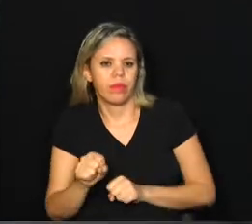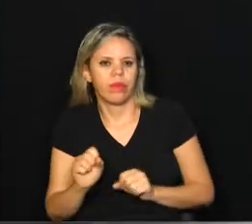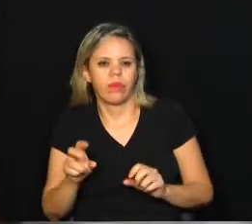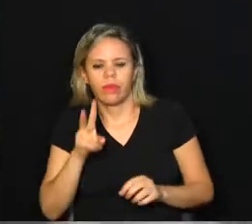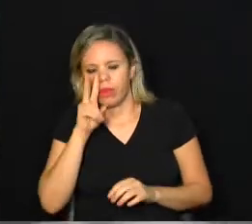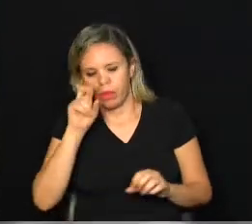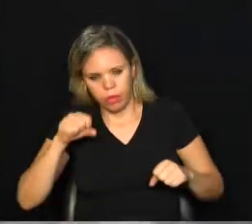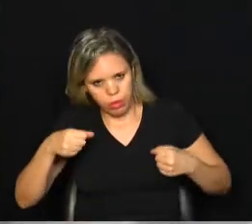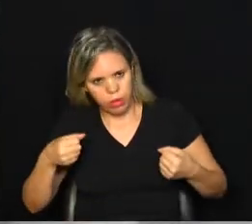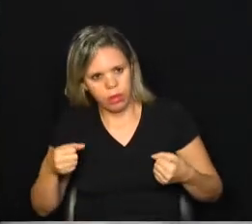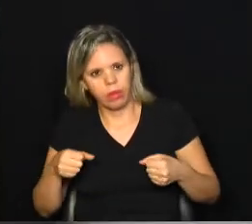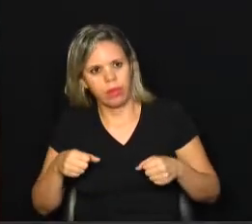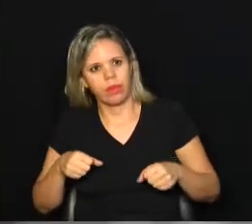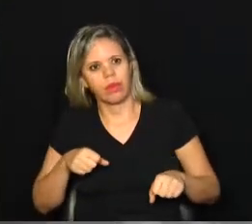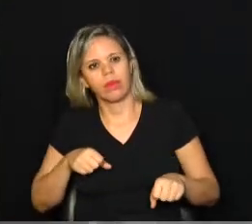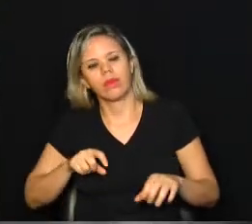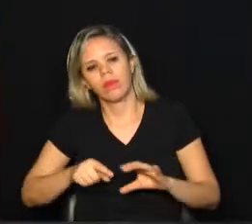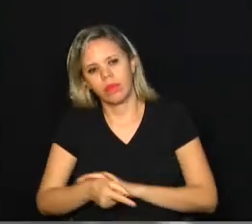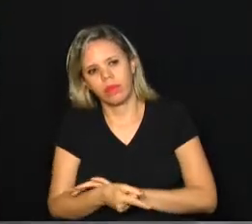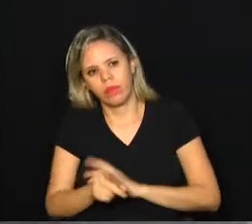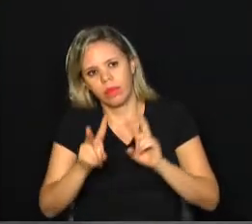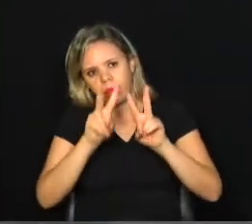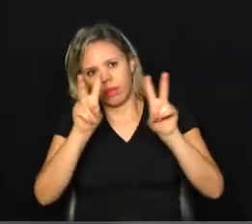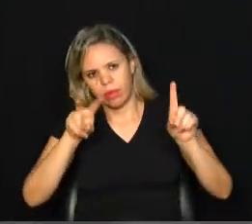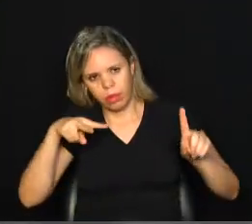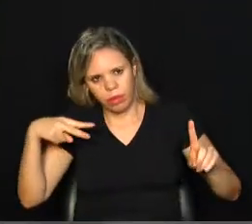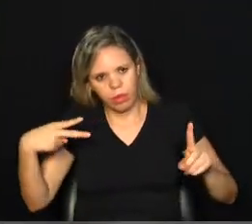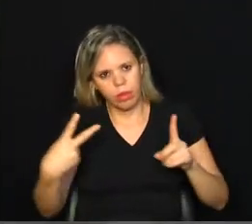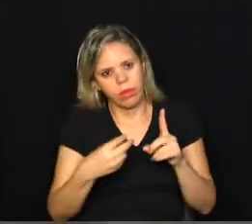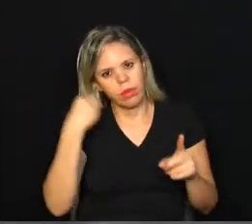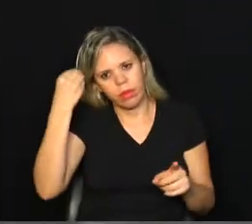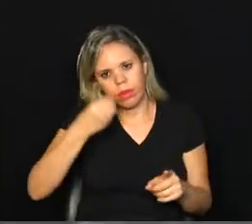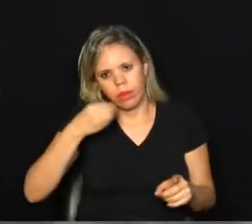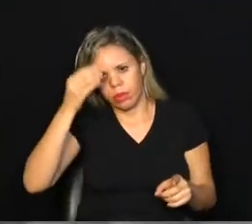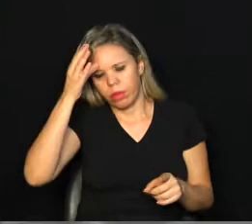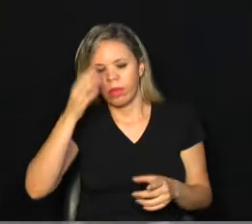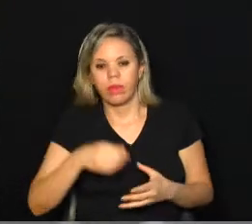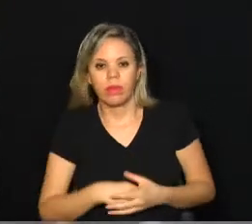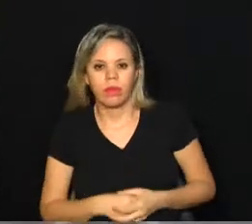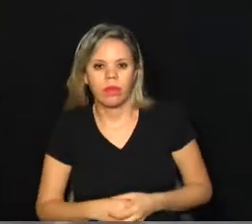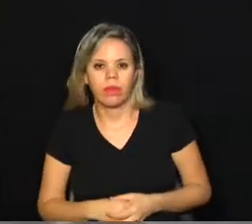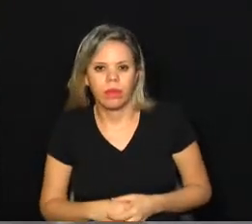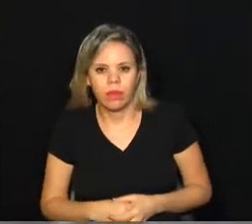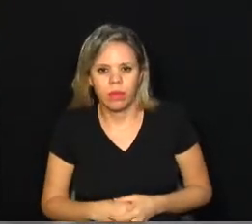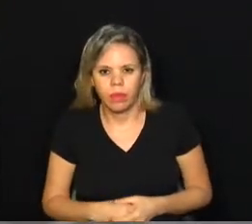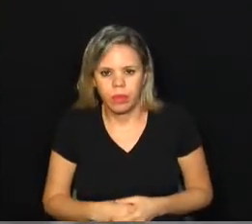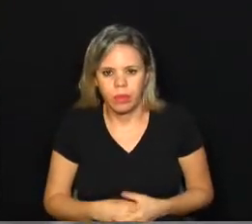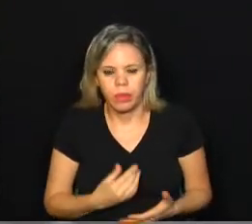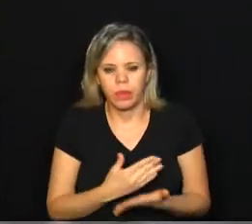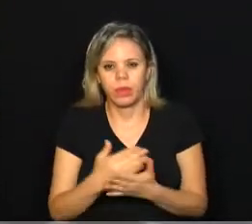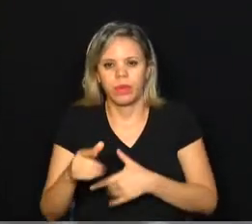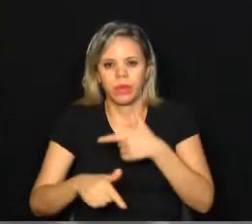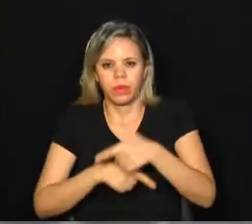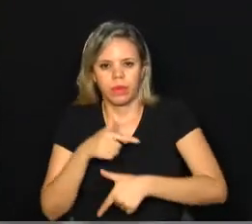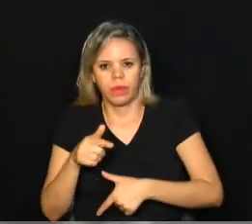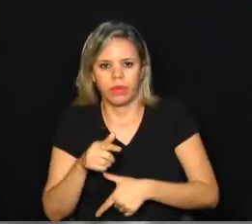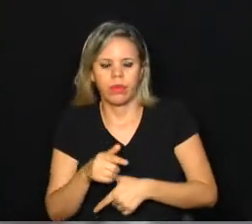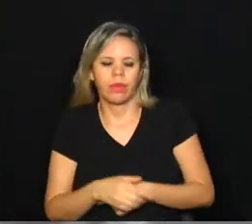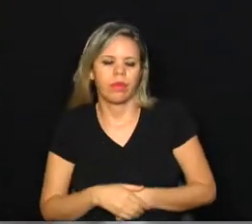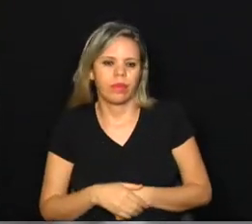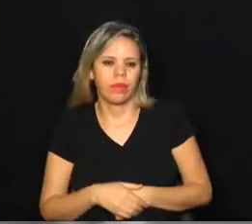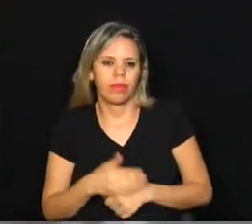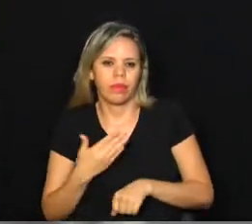forte em vários aspectos do conhecimento, né? E a partir daí eu comecei a trabalhar muito com a área